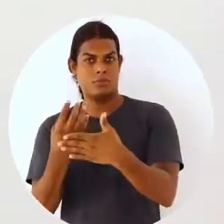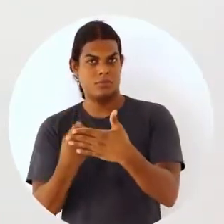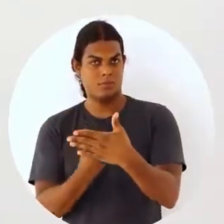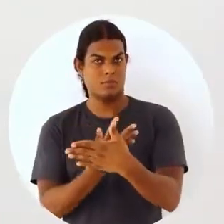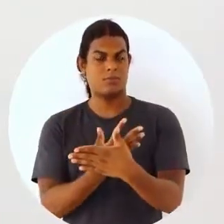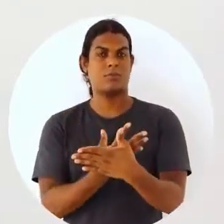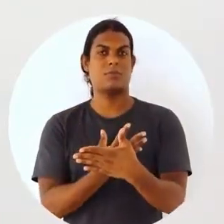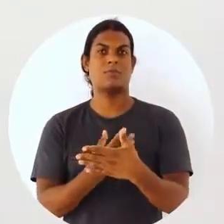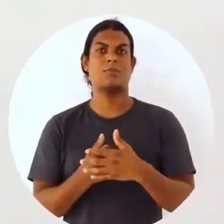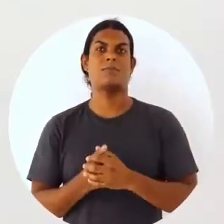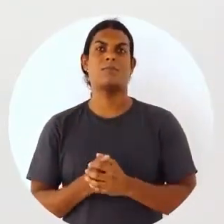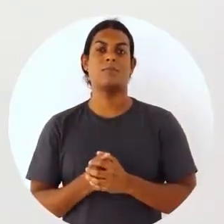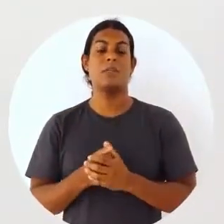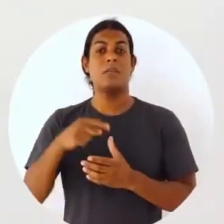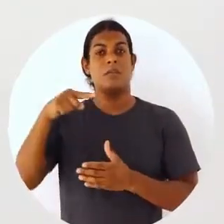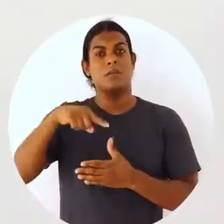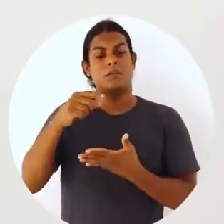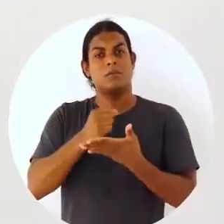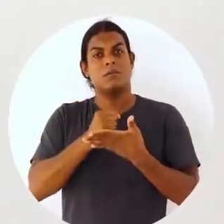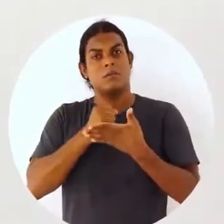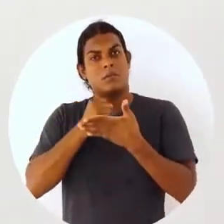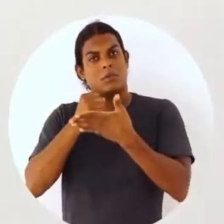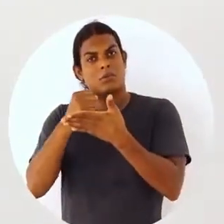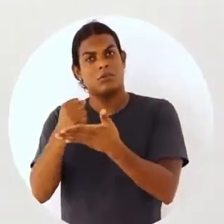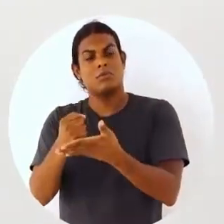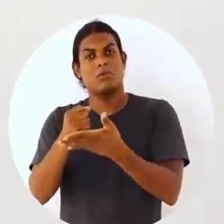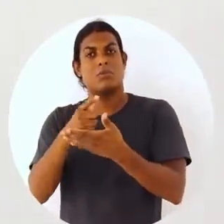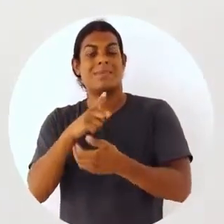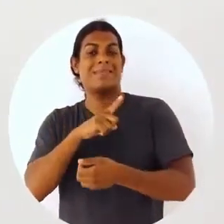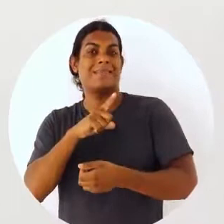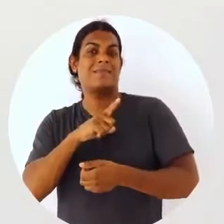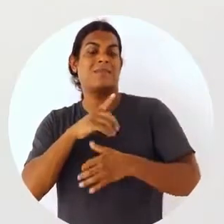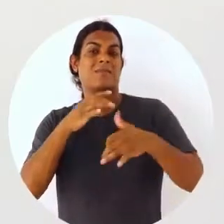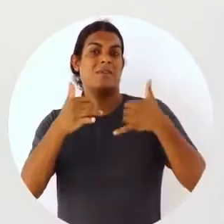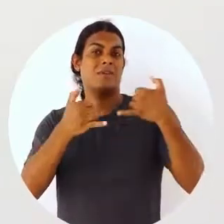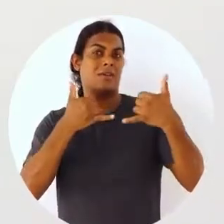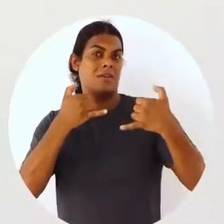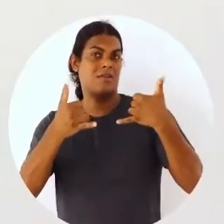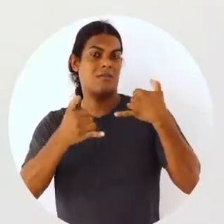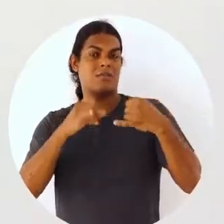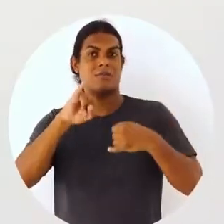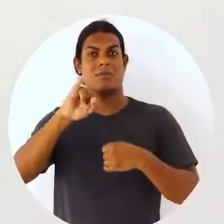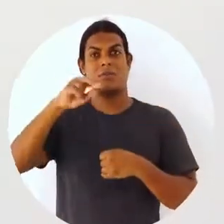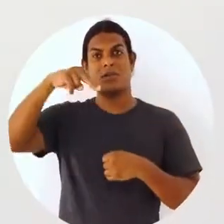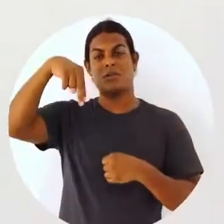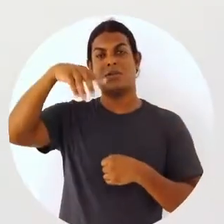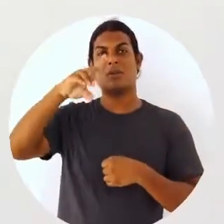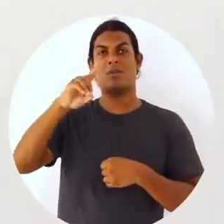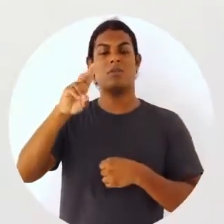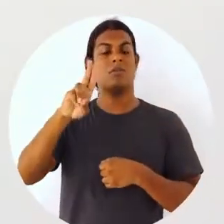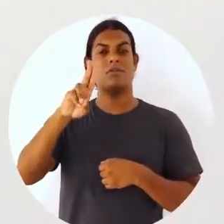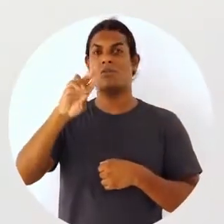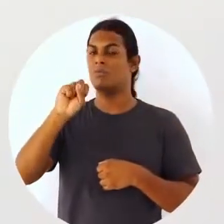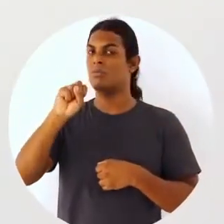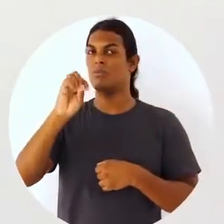o cenário que permitiu que acontecesse a Revolução Industrial no final do século